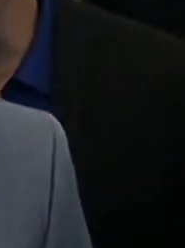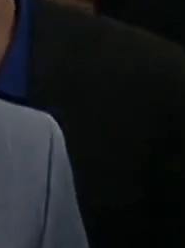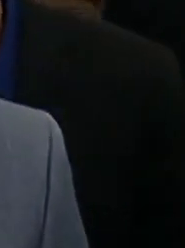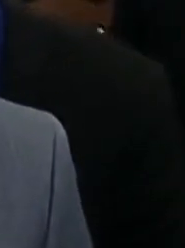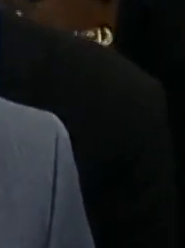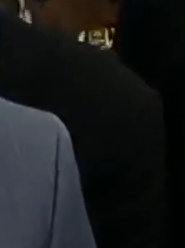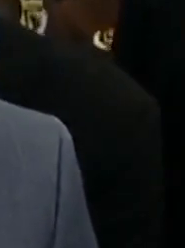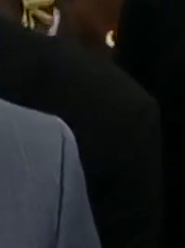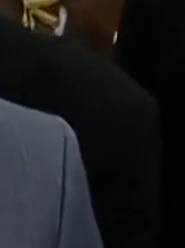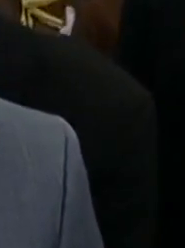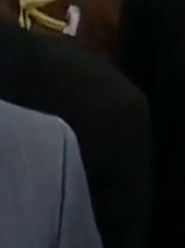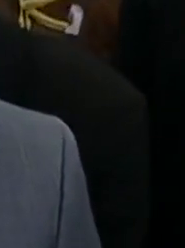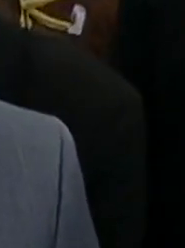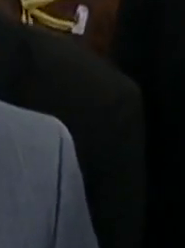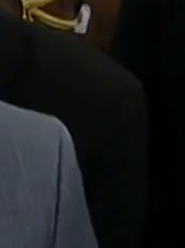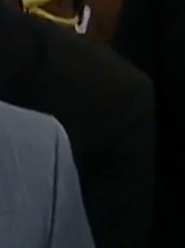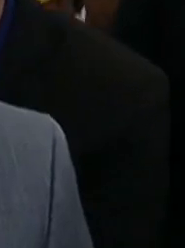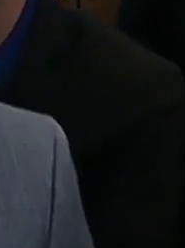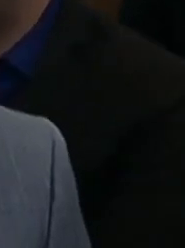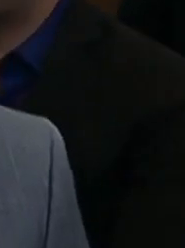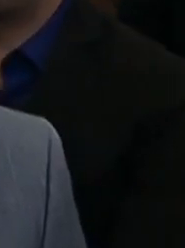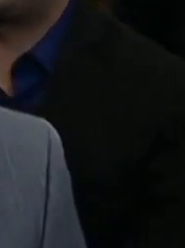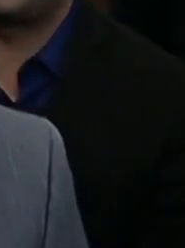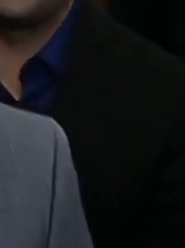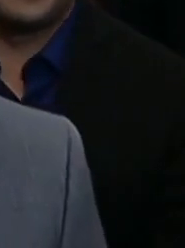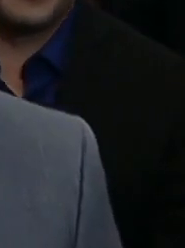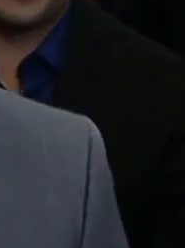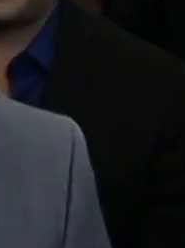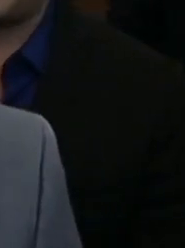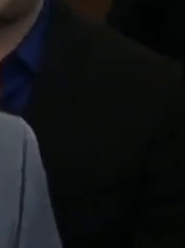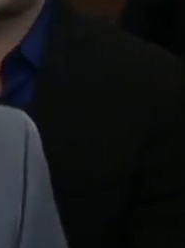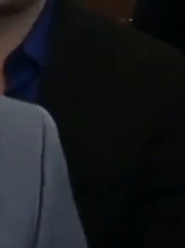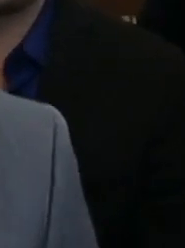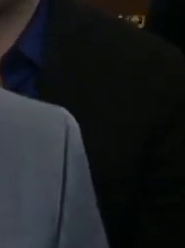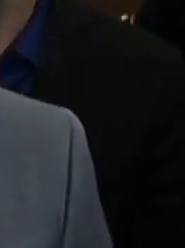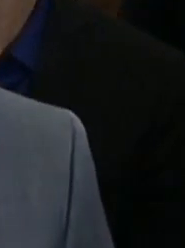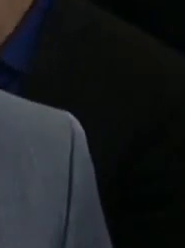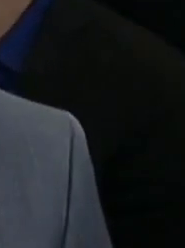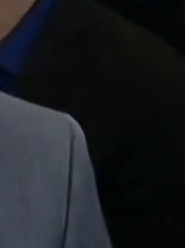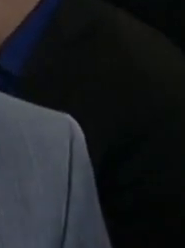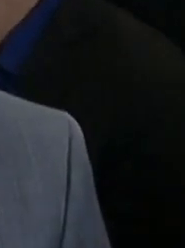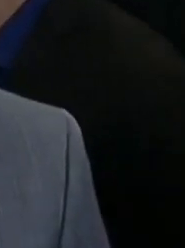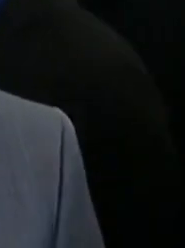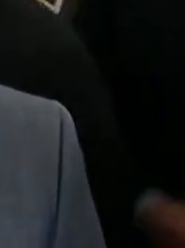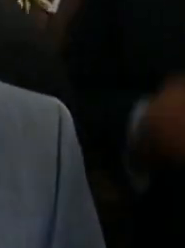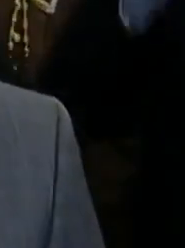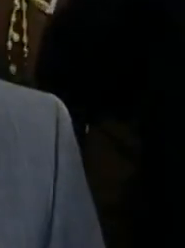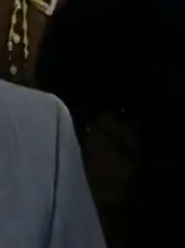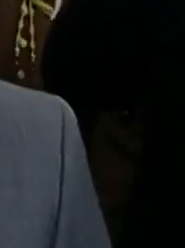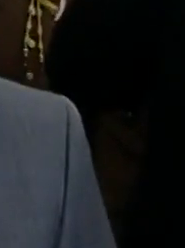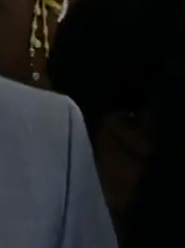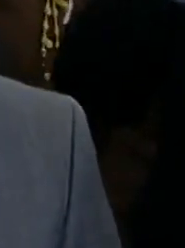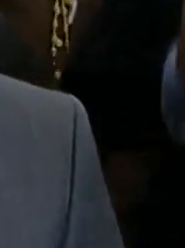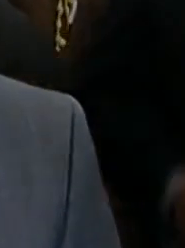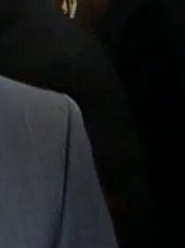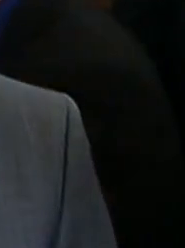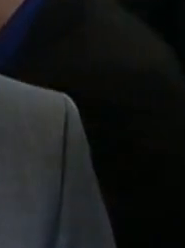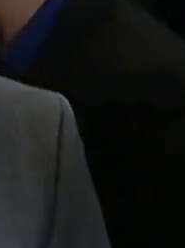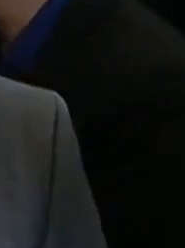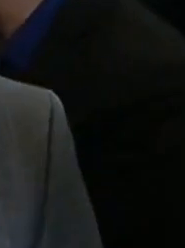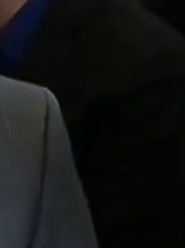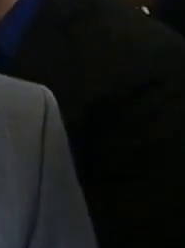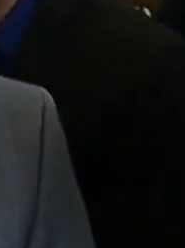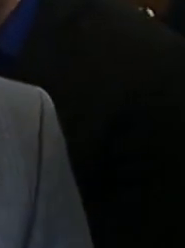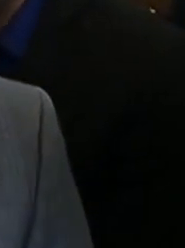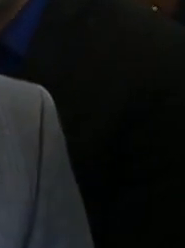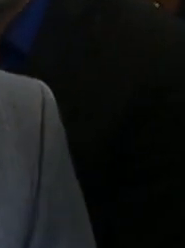o senhor vem comparecendo então à posse dos novos deputados aqui na Assembleia. Como é que o senhor espera que será a relação do Parlamento Mineiro com o